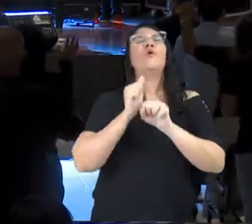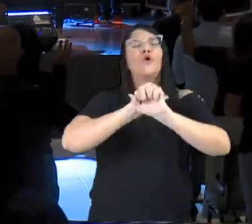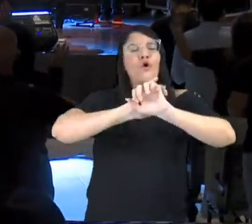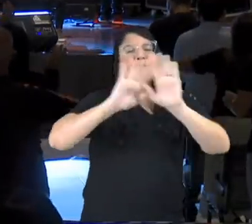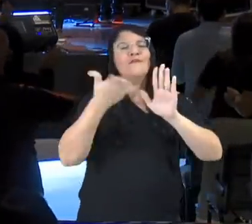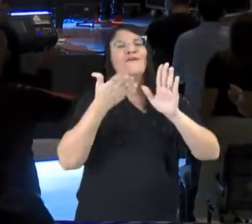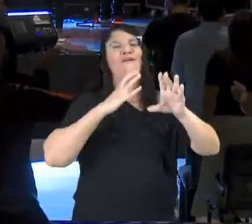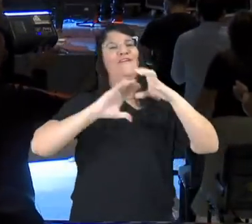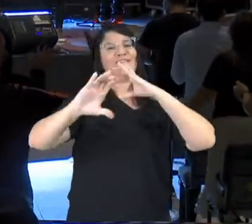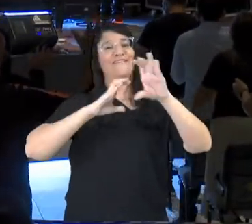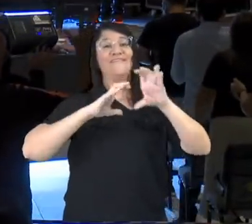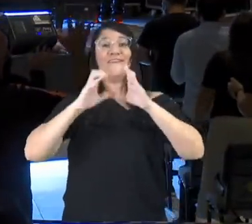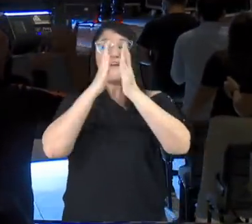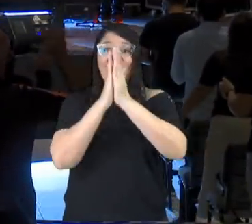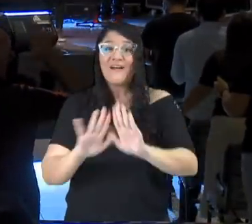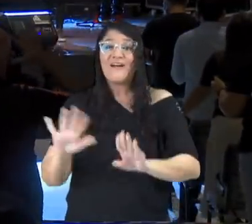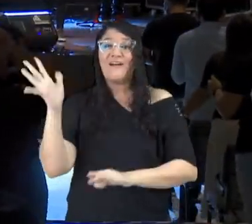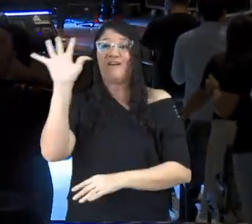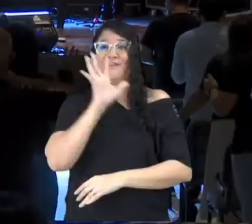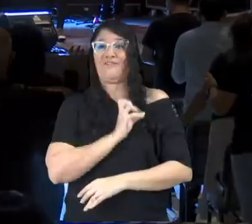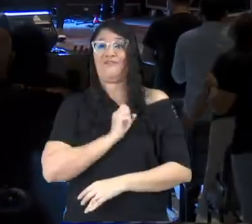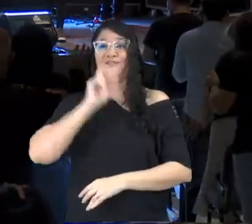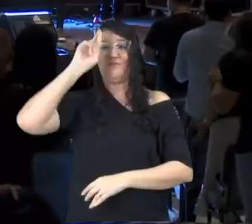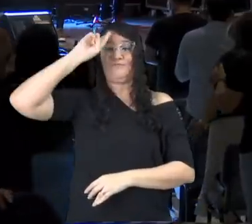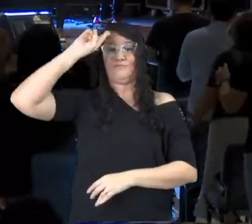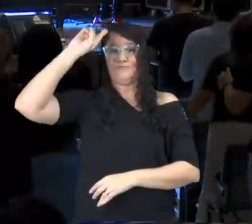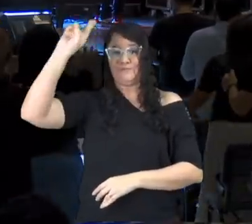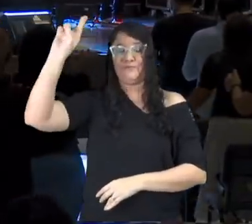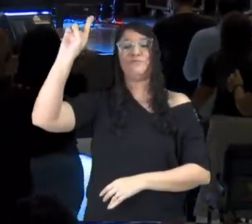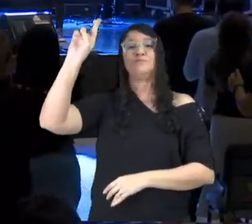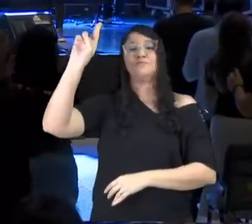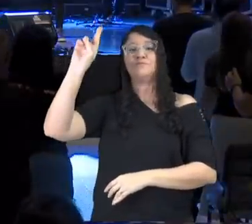Senhor, adore o nome do Senhor.